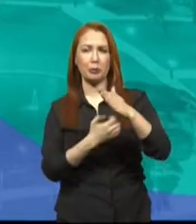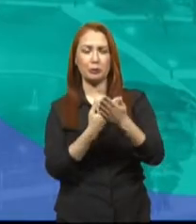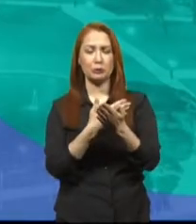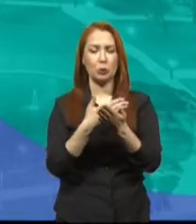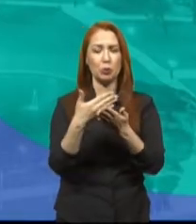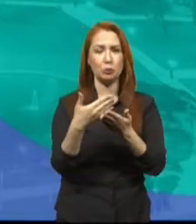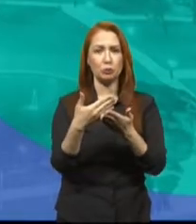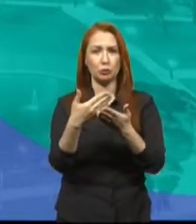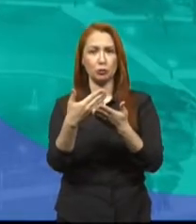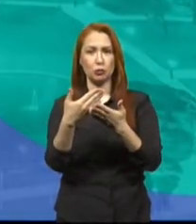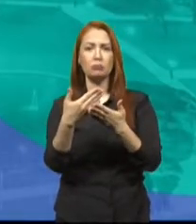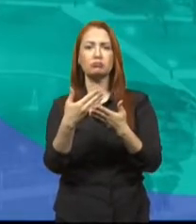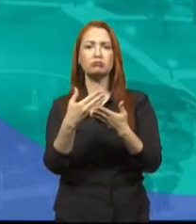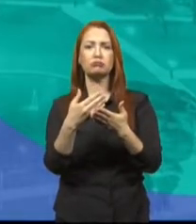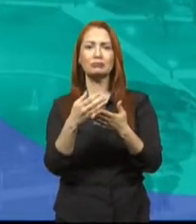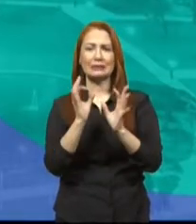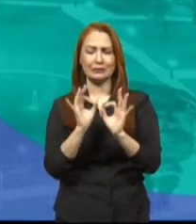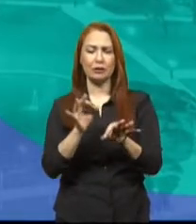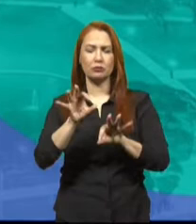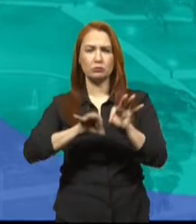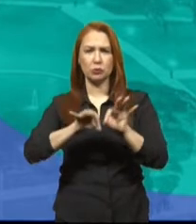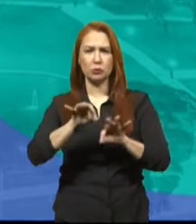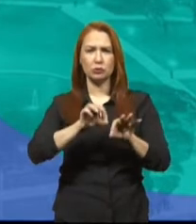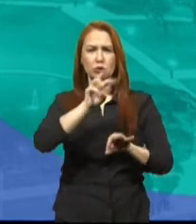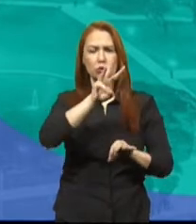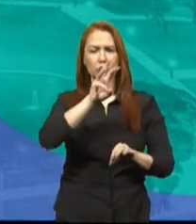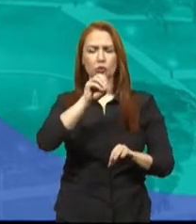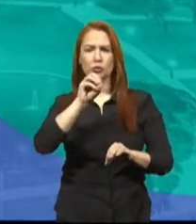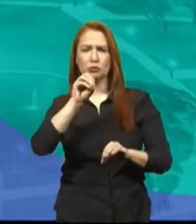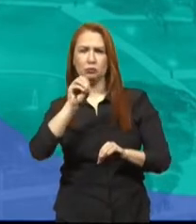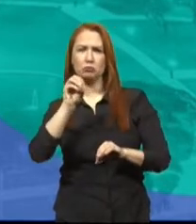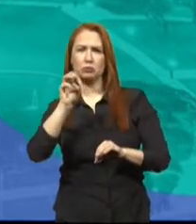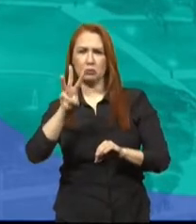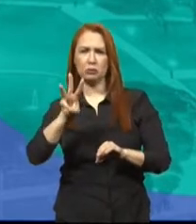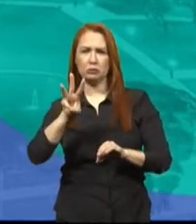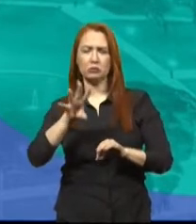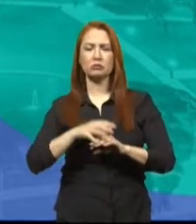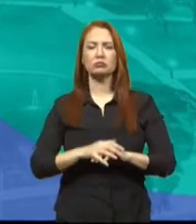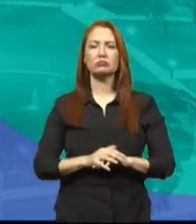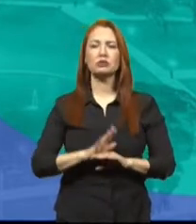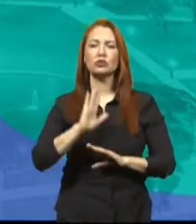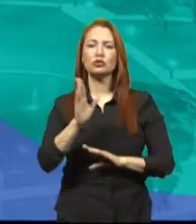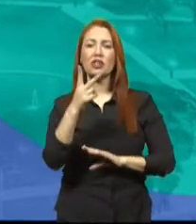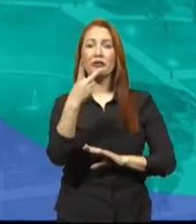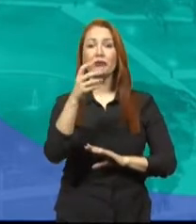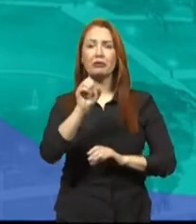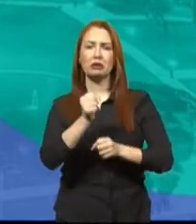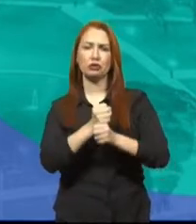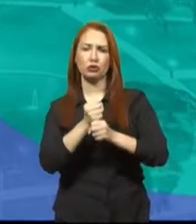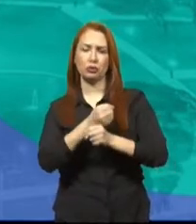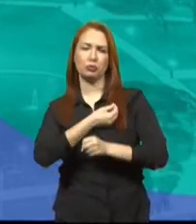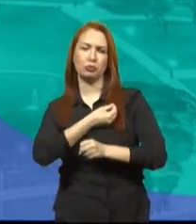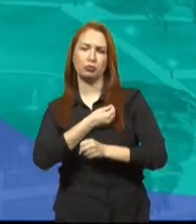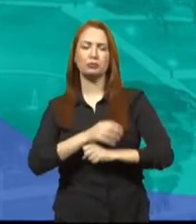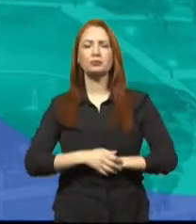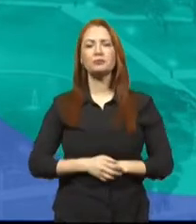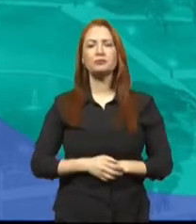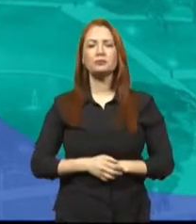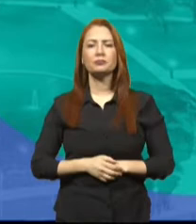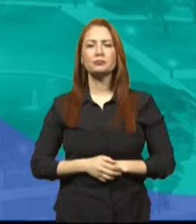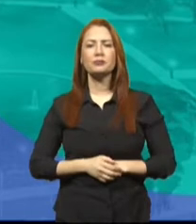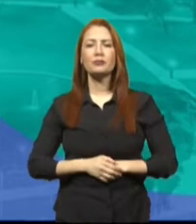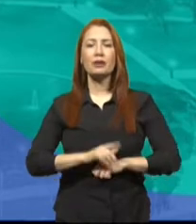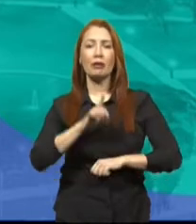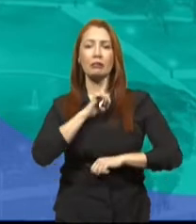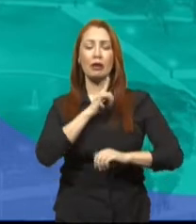ela está com 19 anos, 20 anos já de existência. Estamos atendendo